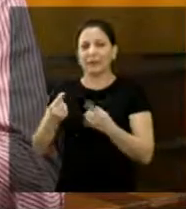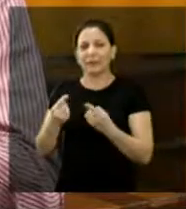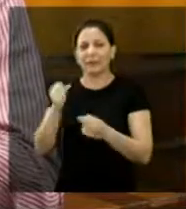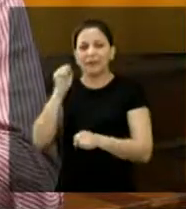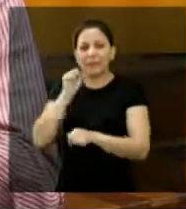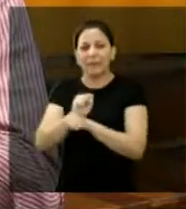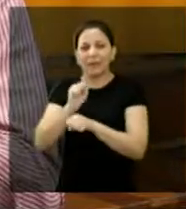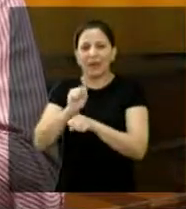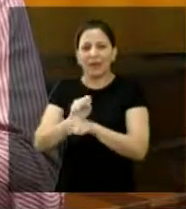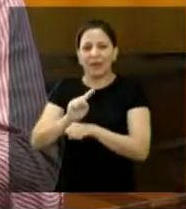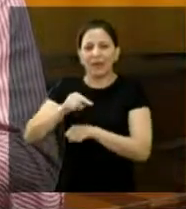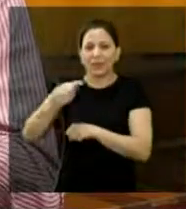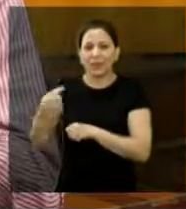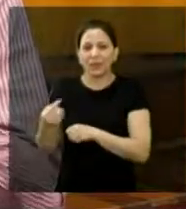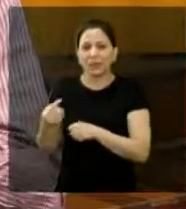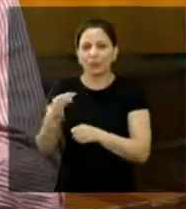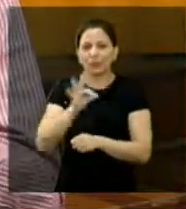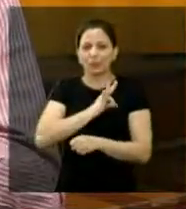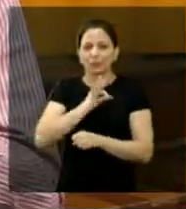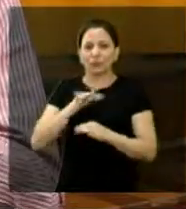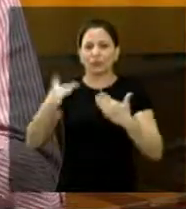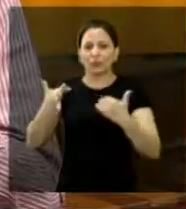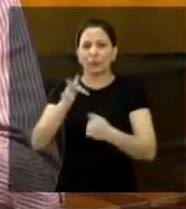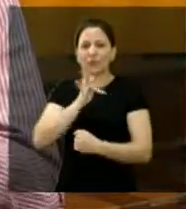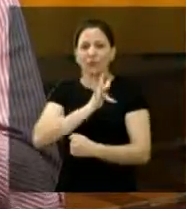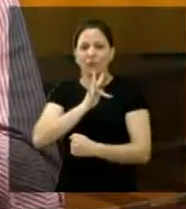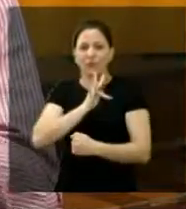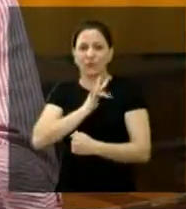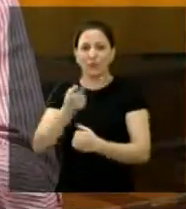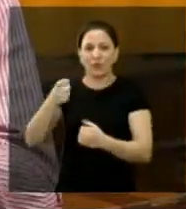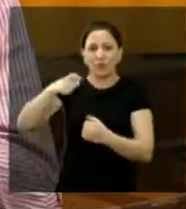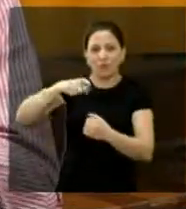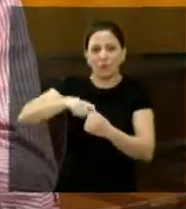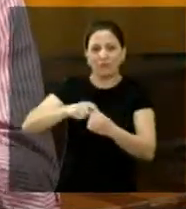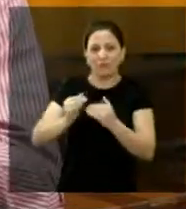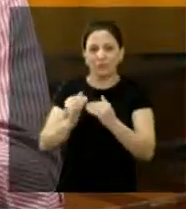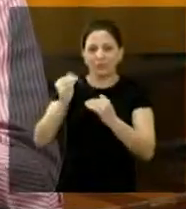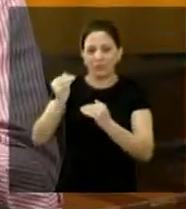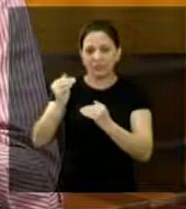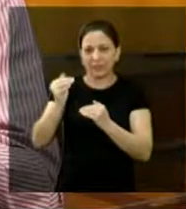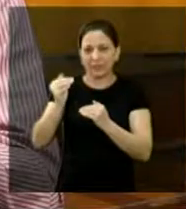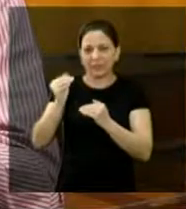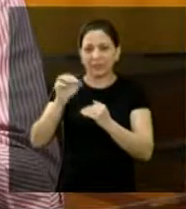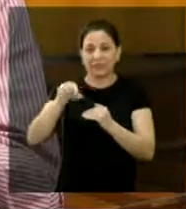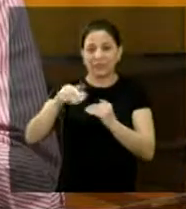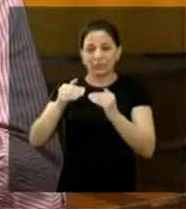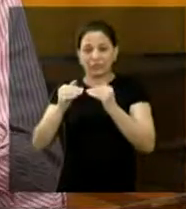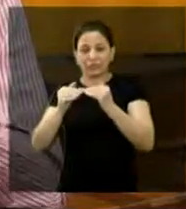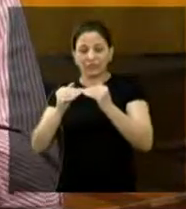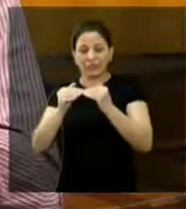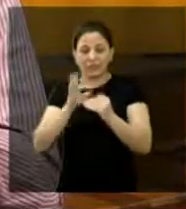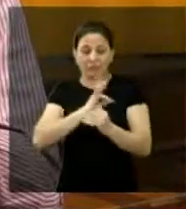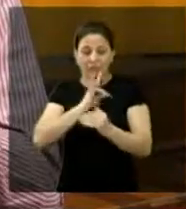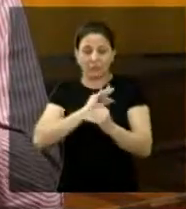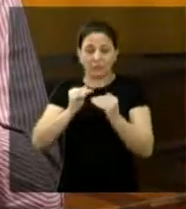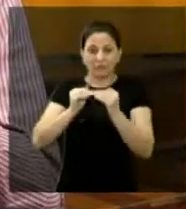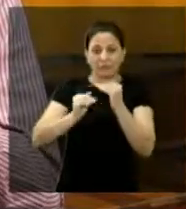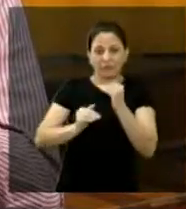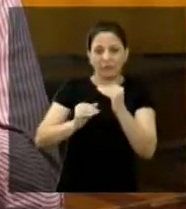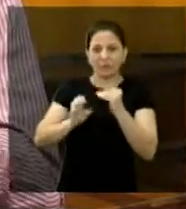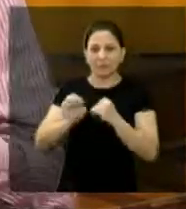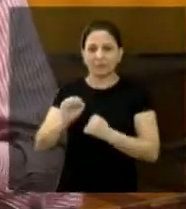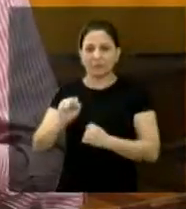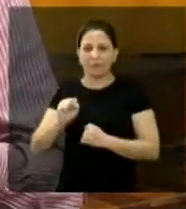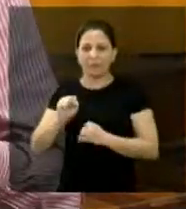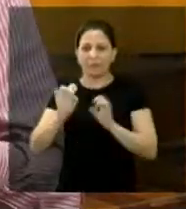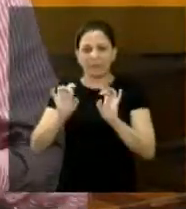quando a Ferroviária voltasse. Porque quando eu cheguei aqui, a Ferroviária estava na divisão especial. Eu não queria encerrar a minha carreira